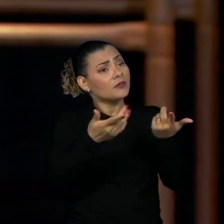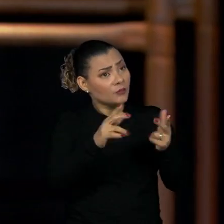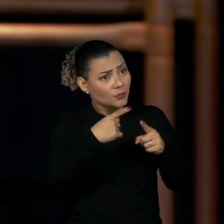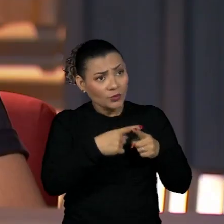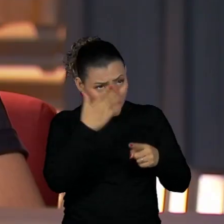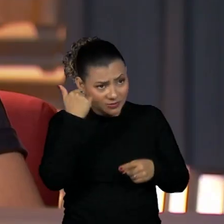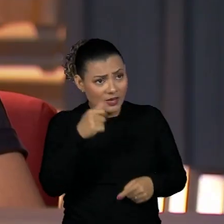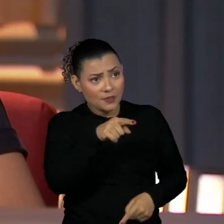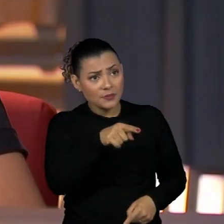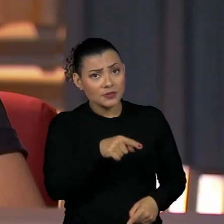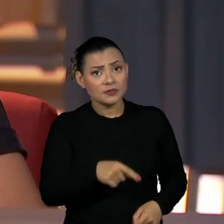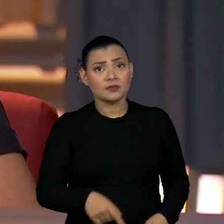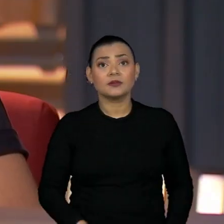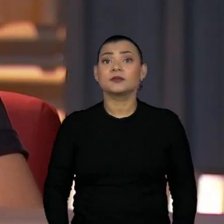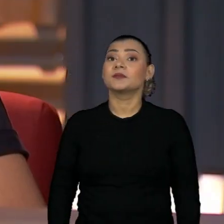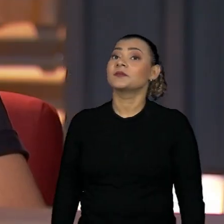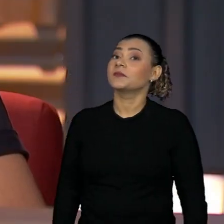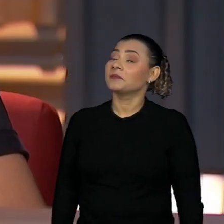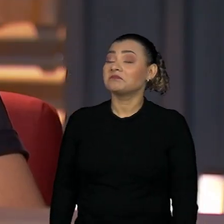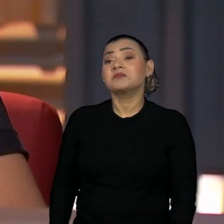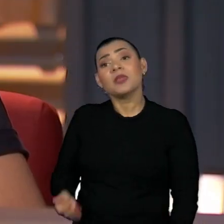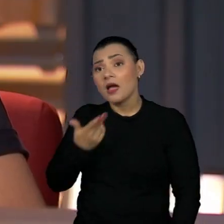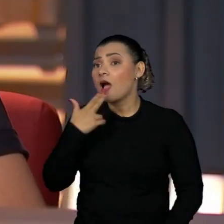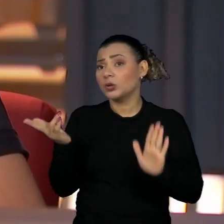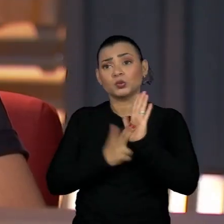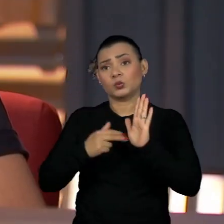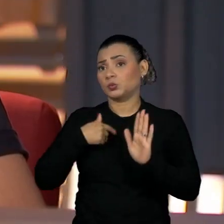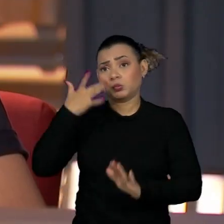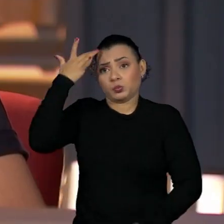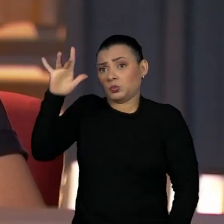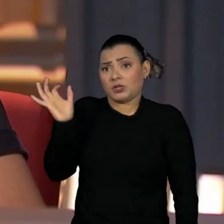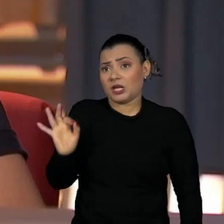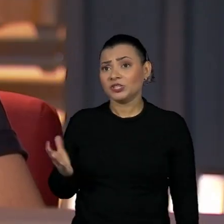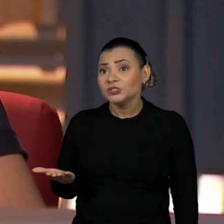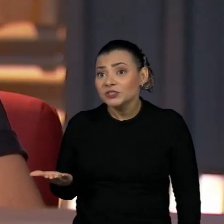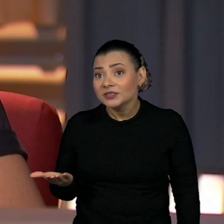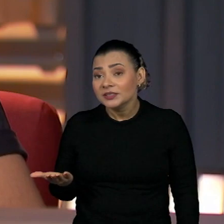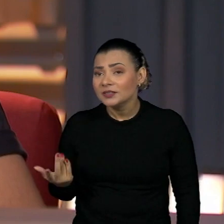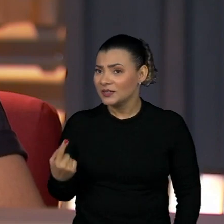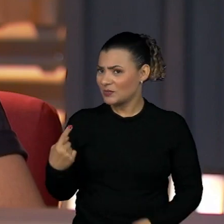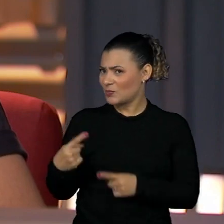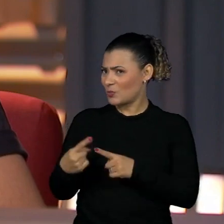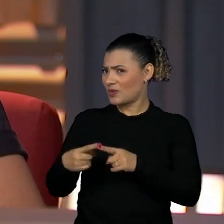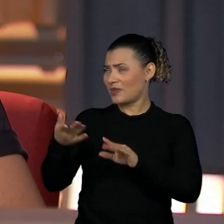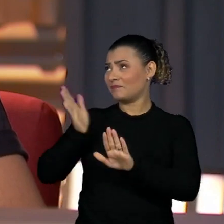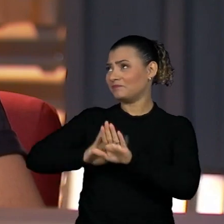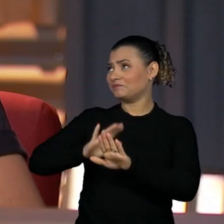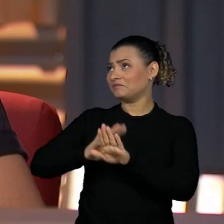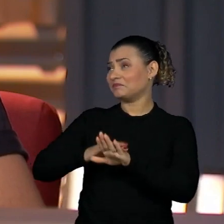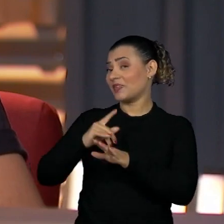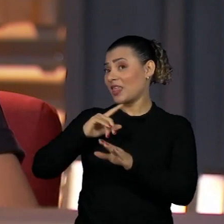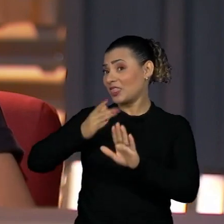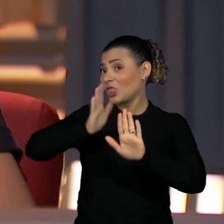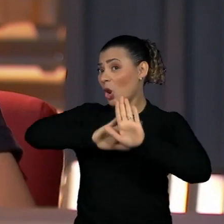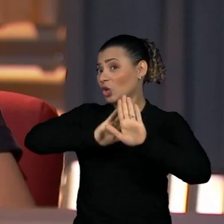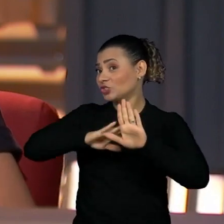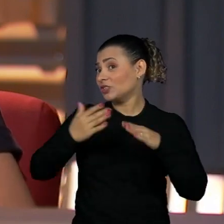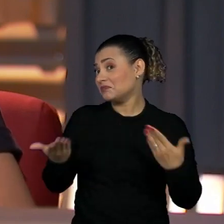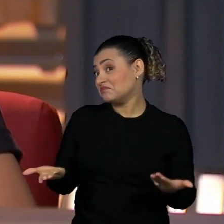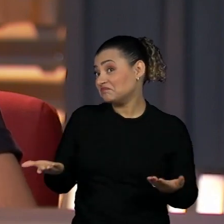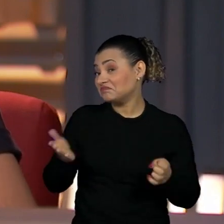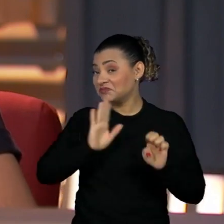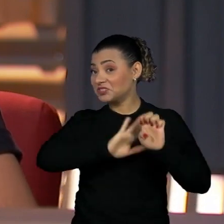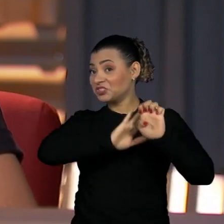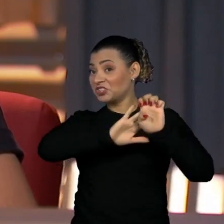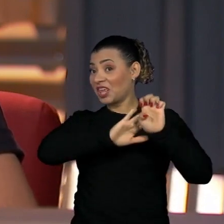quê? Olha, confesso que eu ainda não entendi o porquê. Eu não sei se tem algo a ver com a própria ideologia,